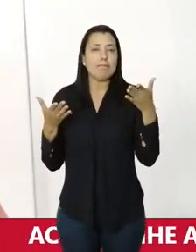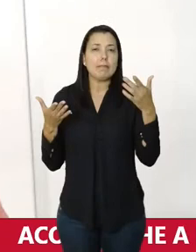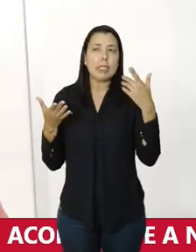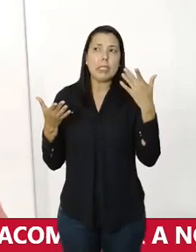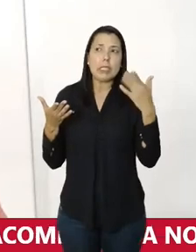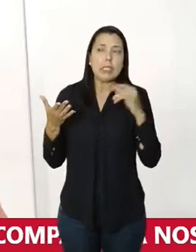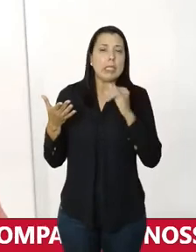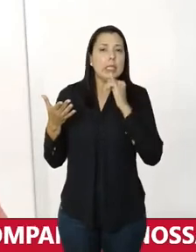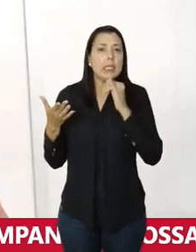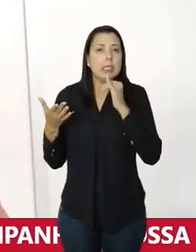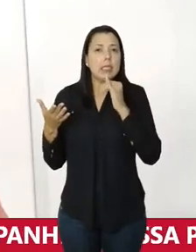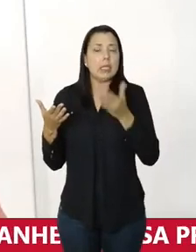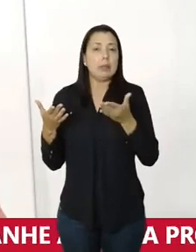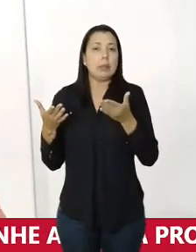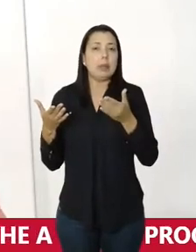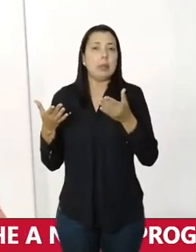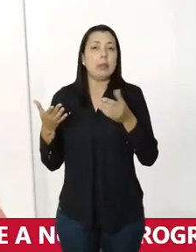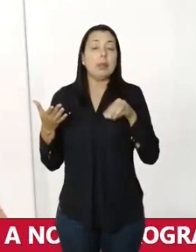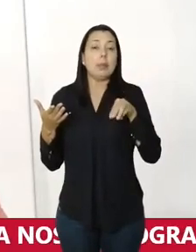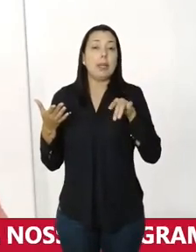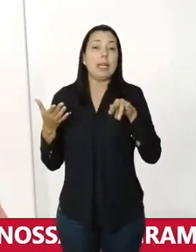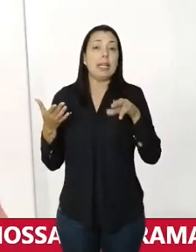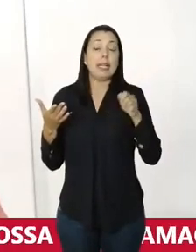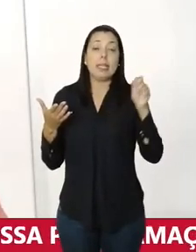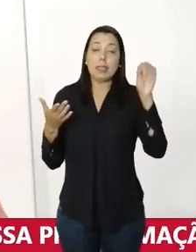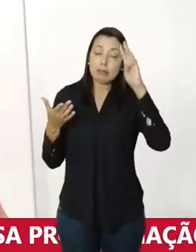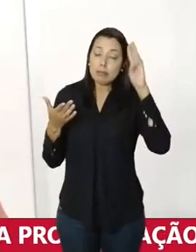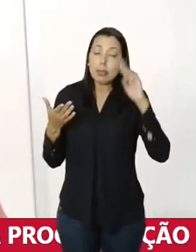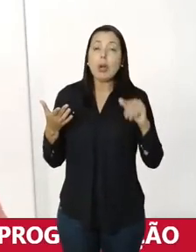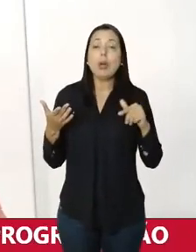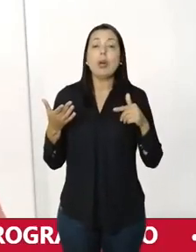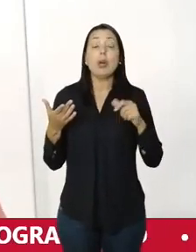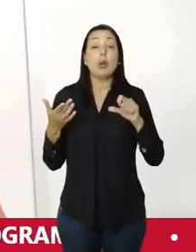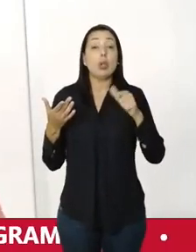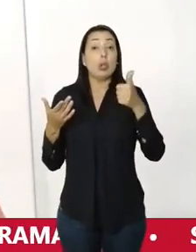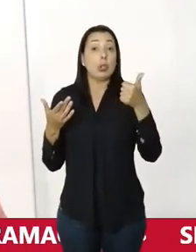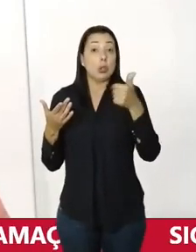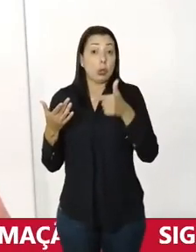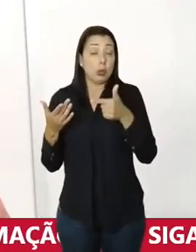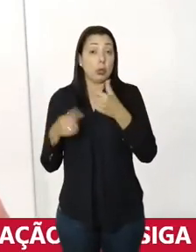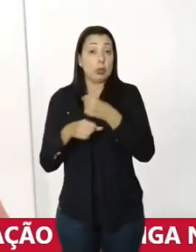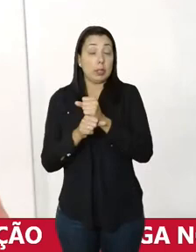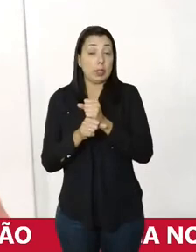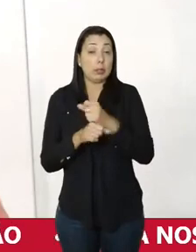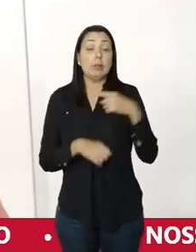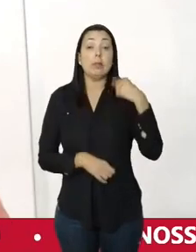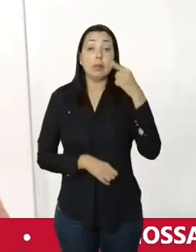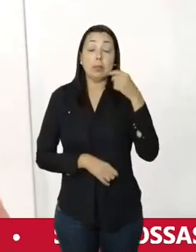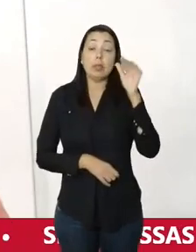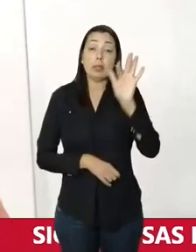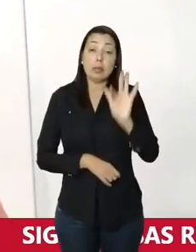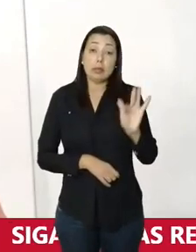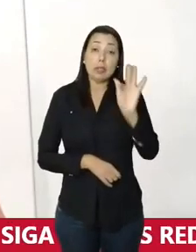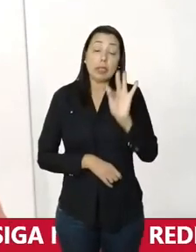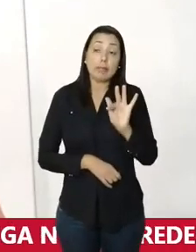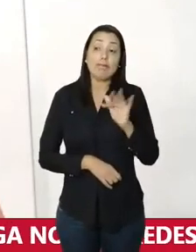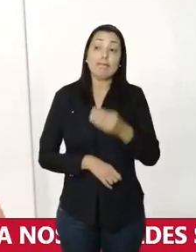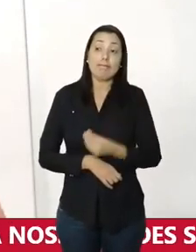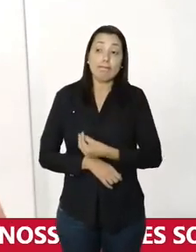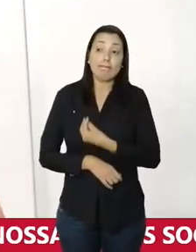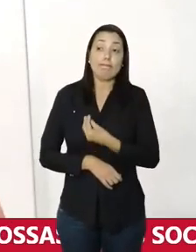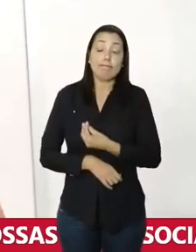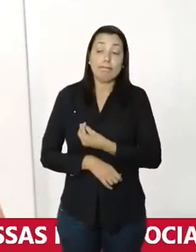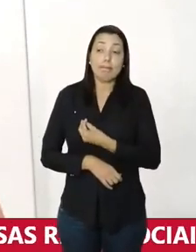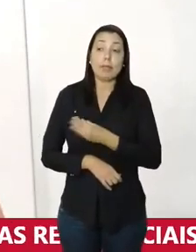lembrando, por exemplo, Mariana, eu, né, 12 anos como deputada federal, vivi